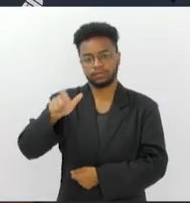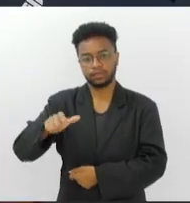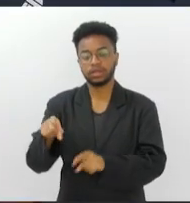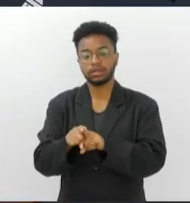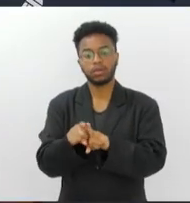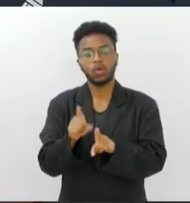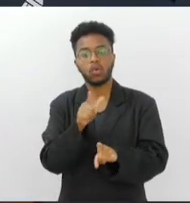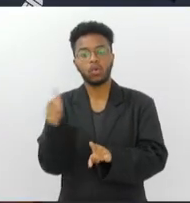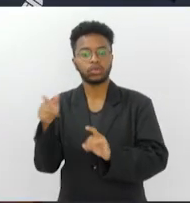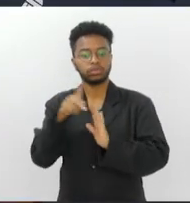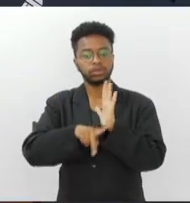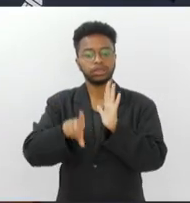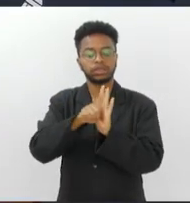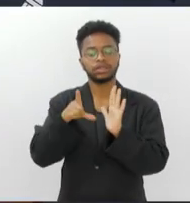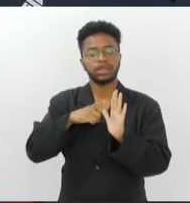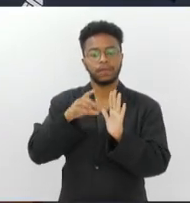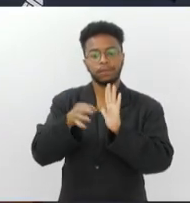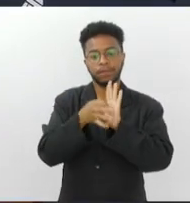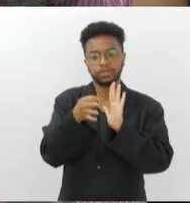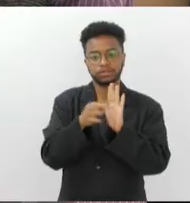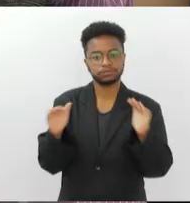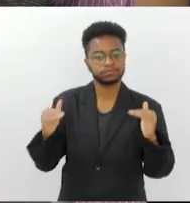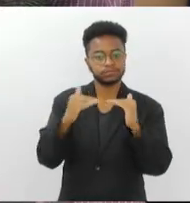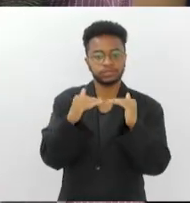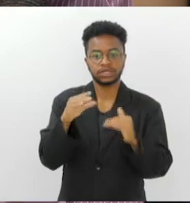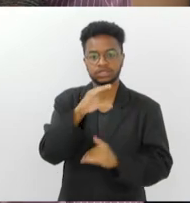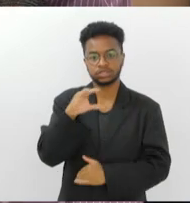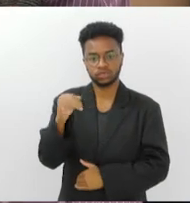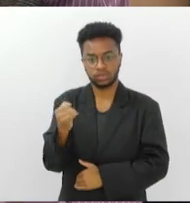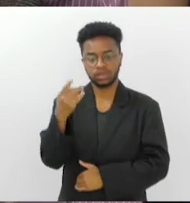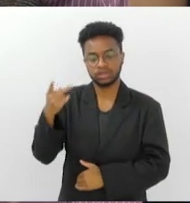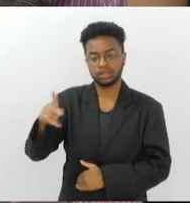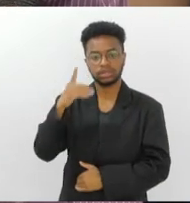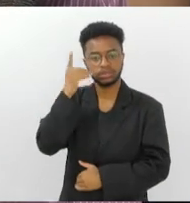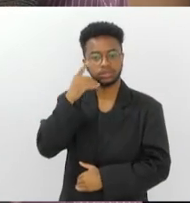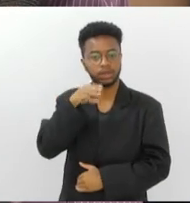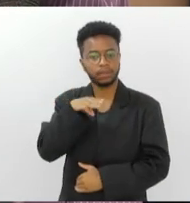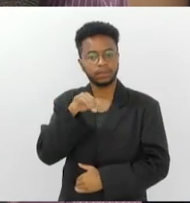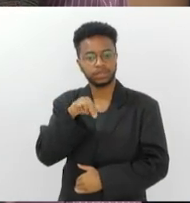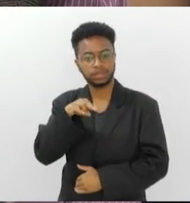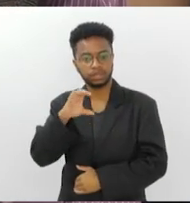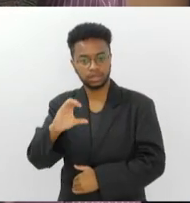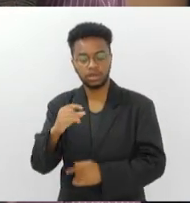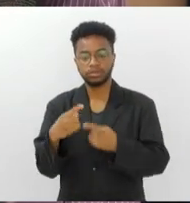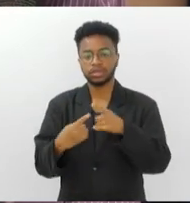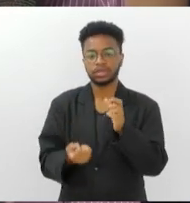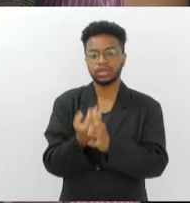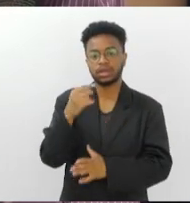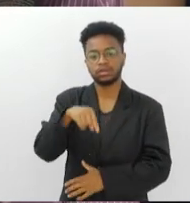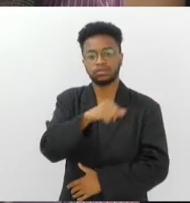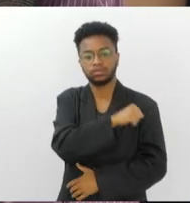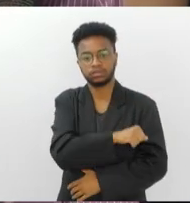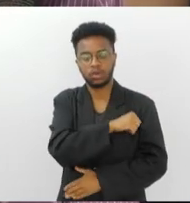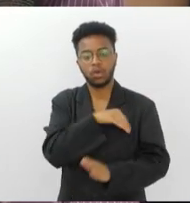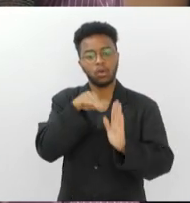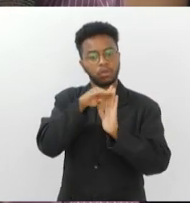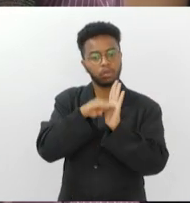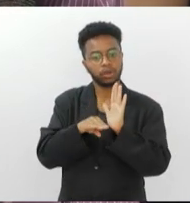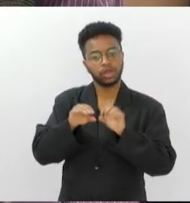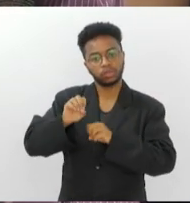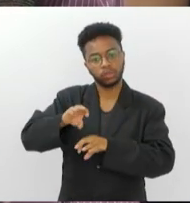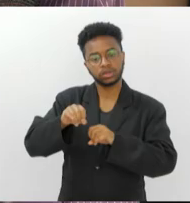projeto que recebeu parecer favorável da CCJ é o do deputado Carlos Mink, que cria no Estado o Programa de Educação